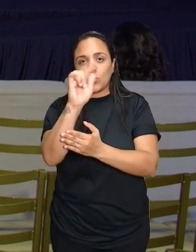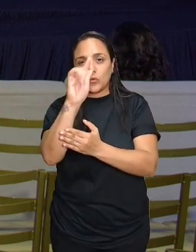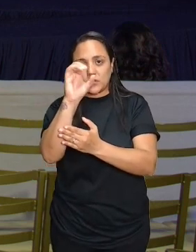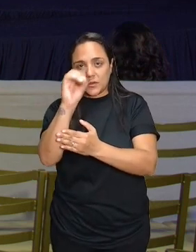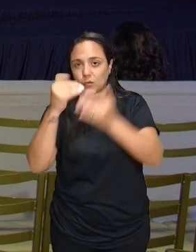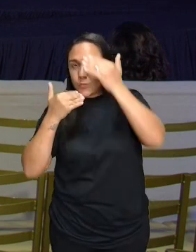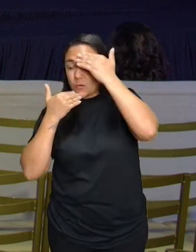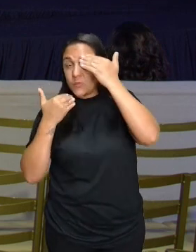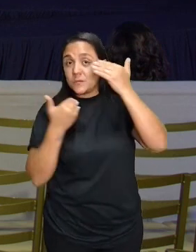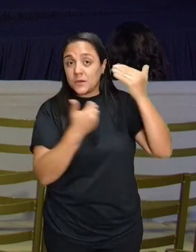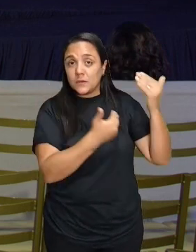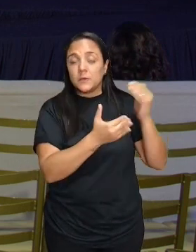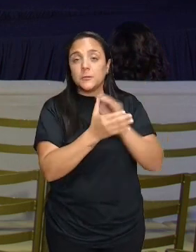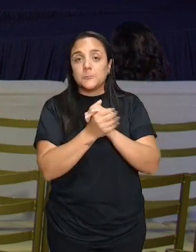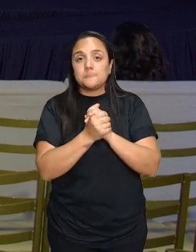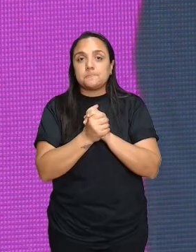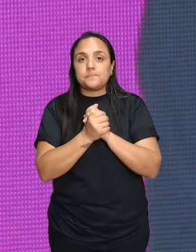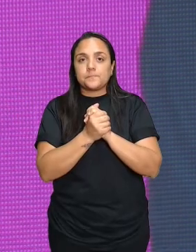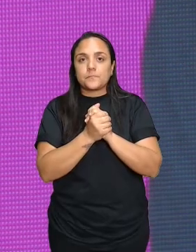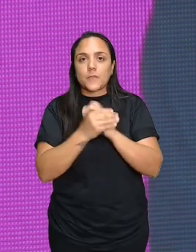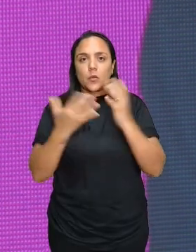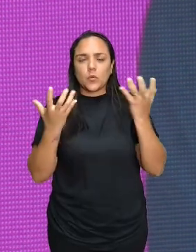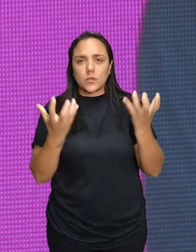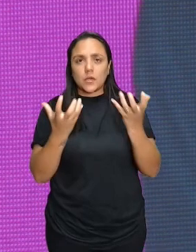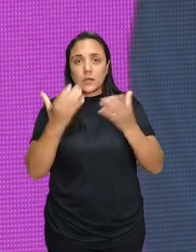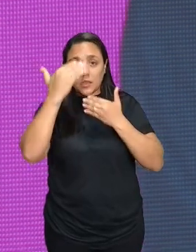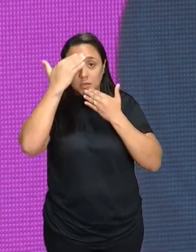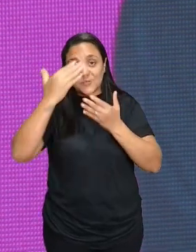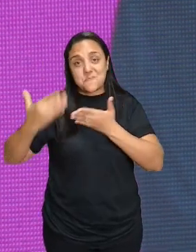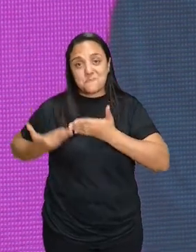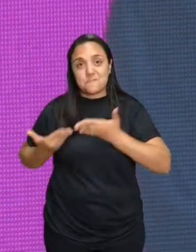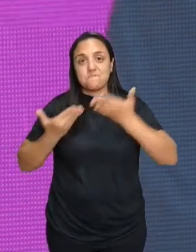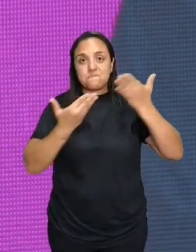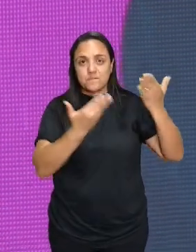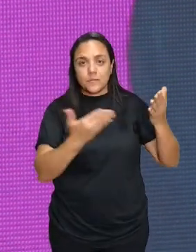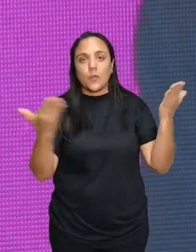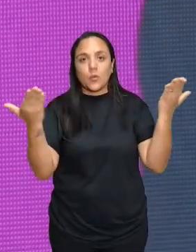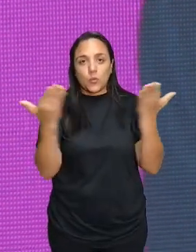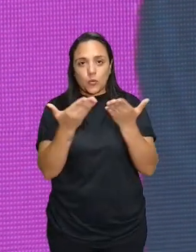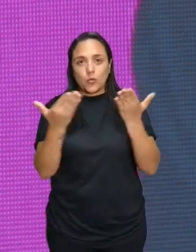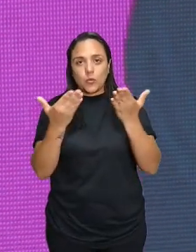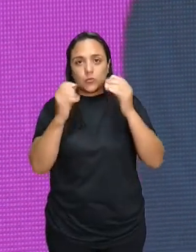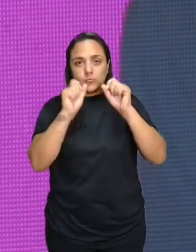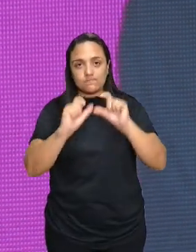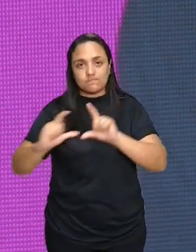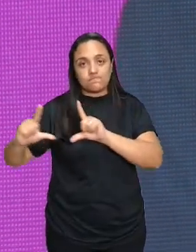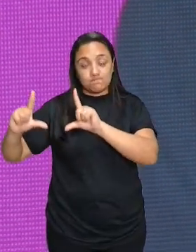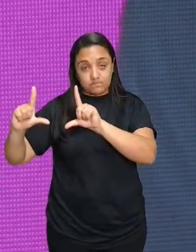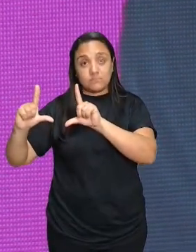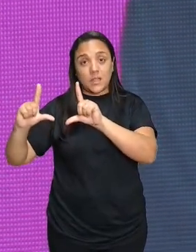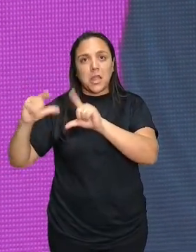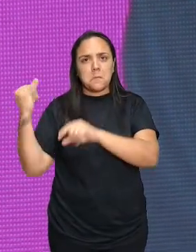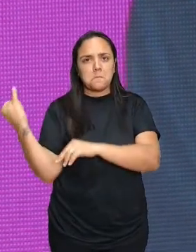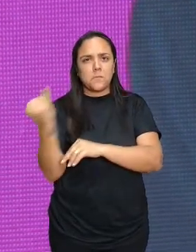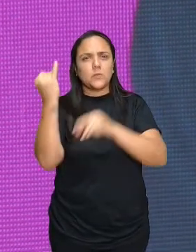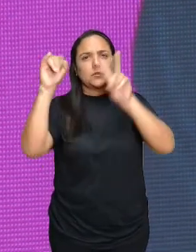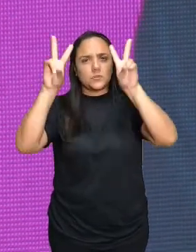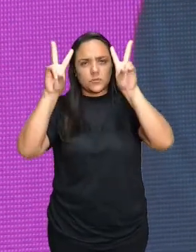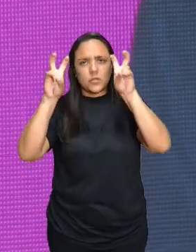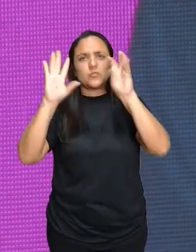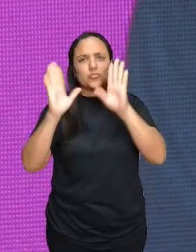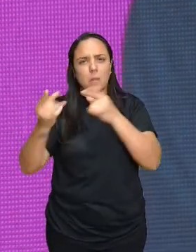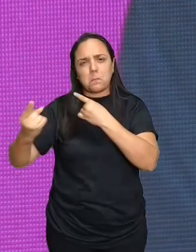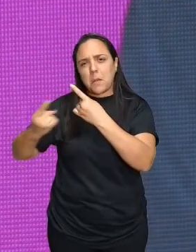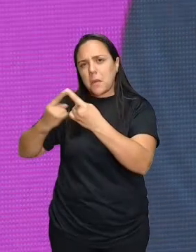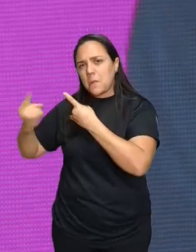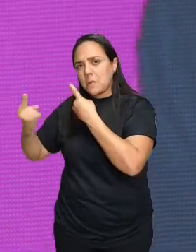Carol. Queria agradecer o convite de estar aqui participando desse painel. Um tema tão importante, a gente discutiu o etarismo,